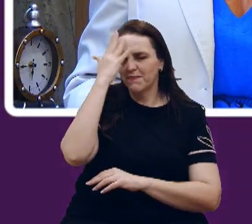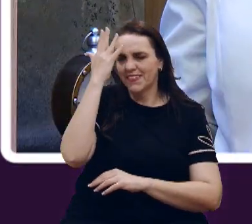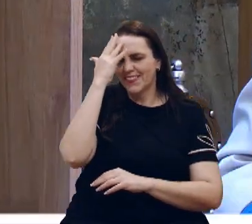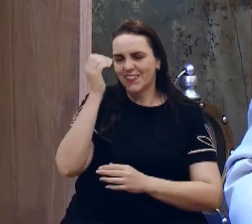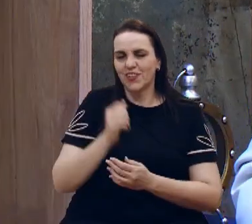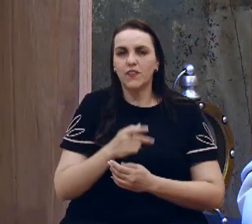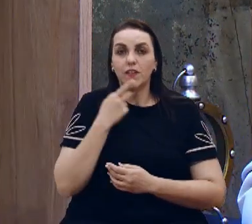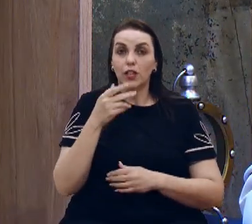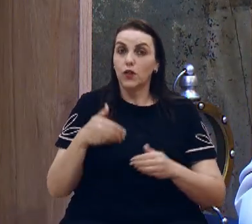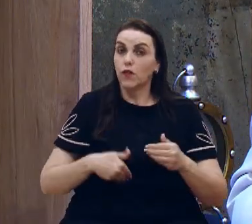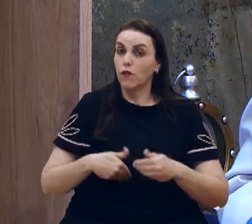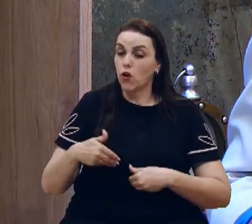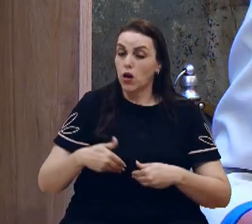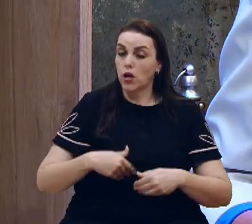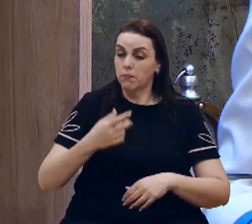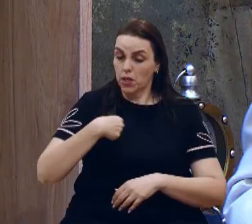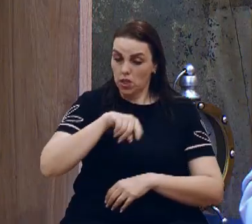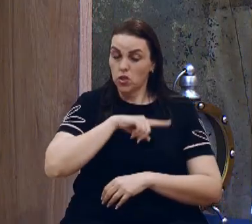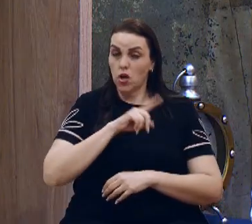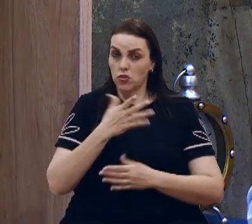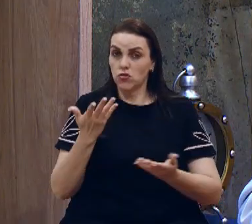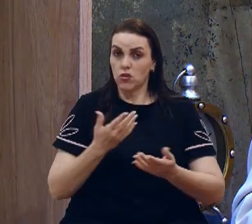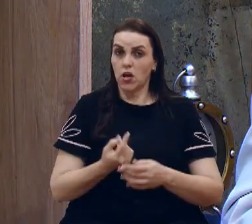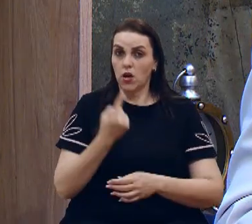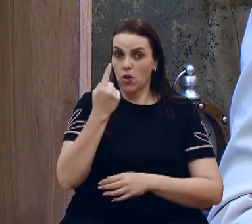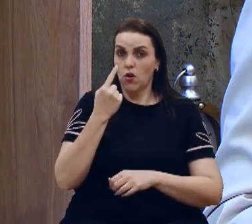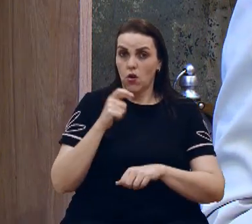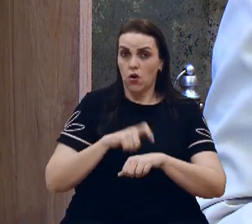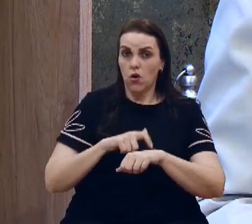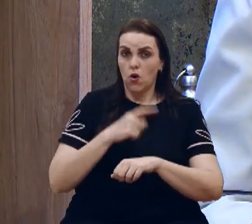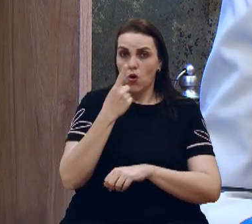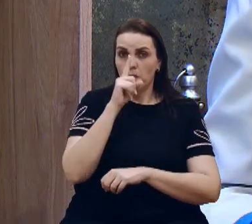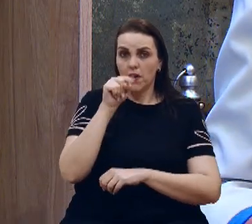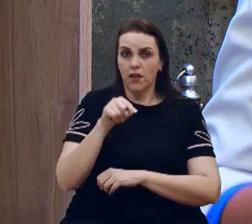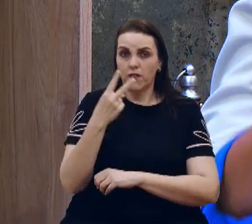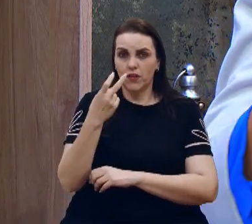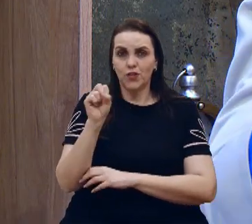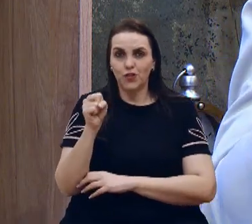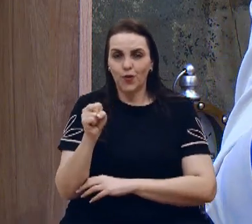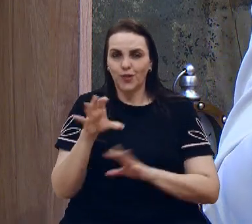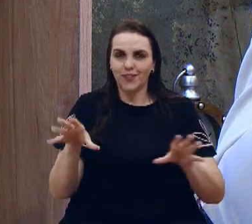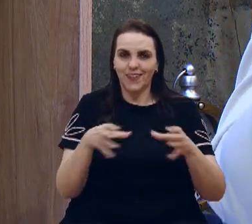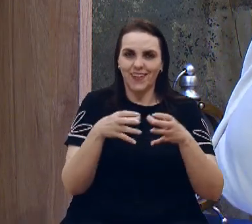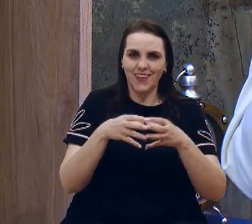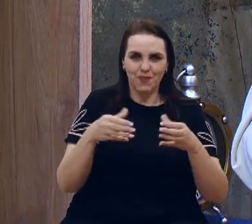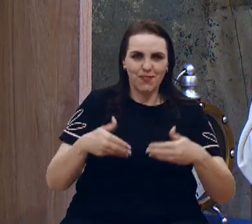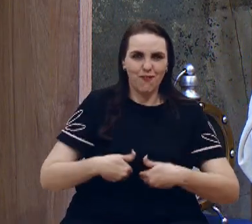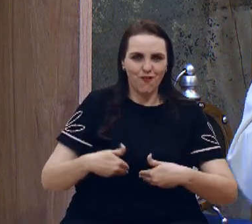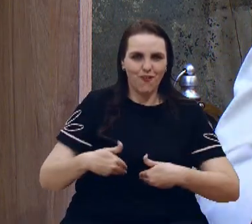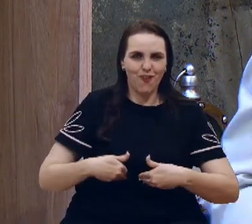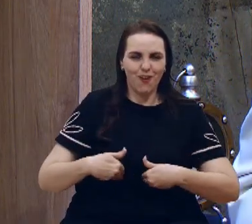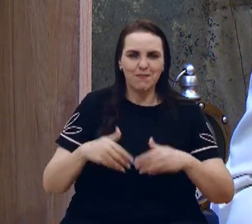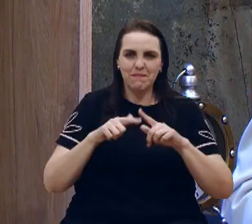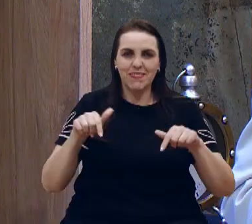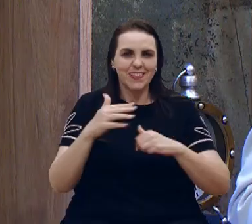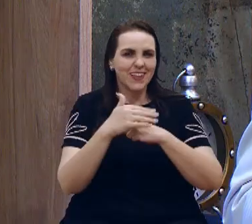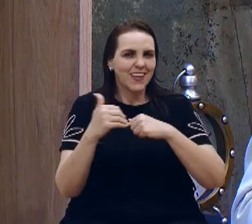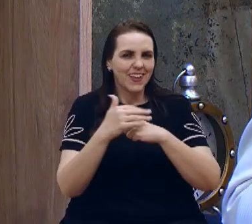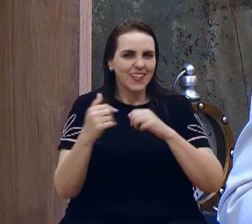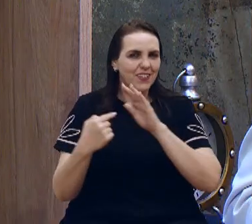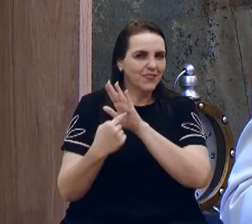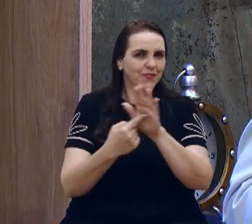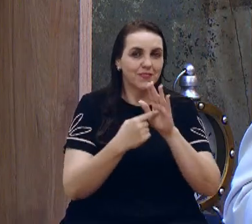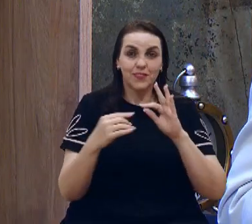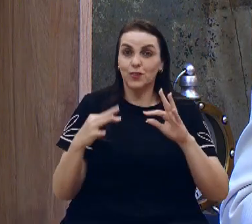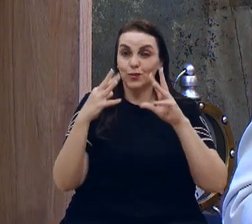fome, né? Fome estamos nós aqui há 1h28. Toda a nossa equipe com fome, mas com muito carinho para mostrar para vocês tudo o